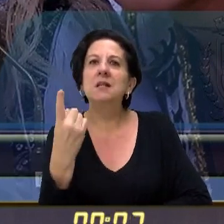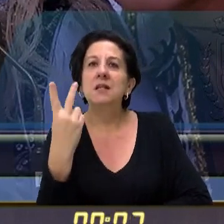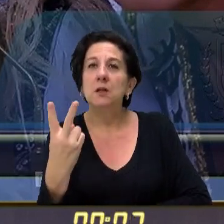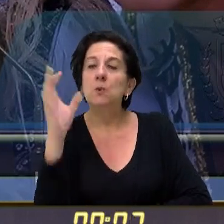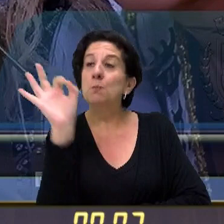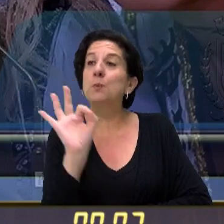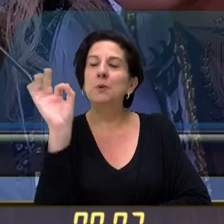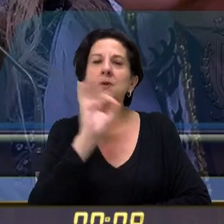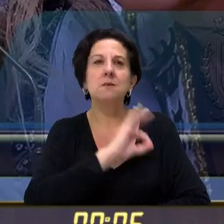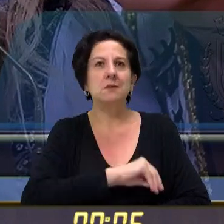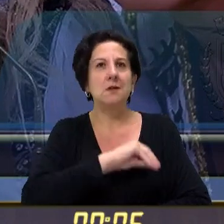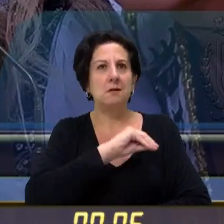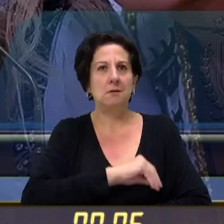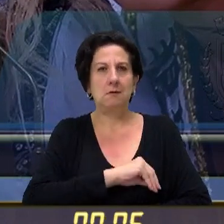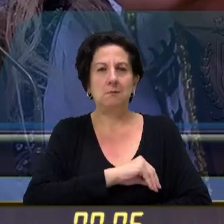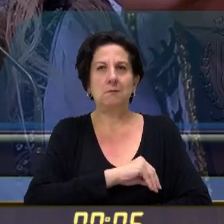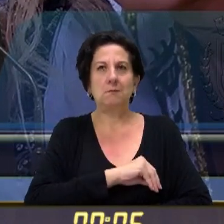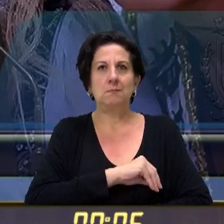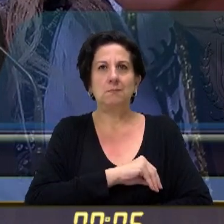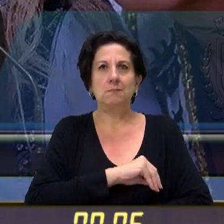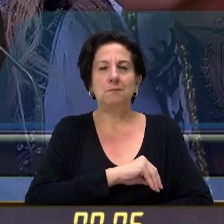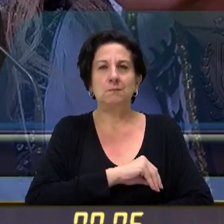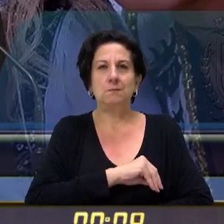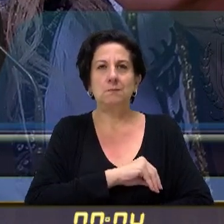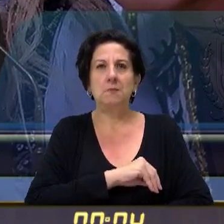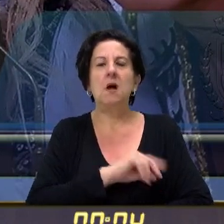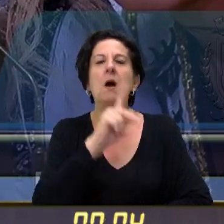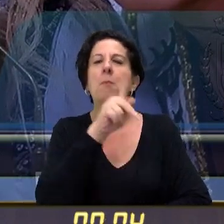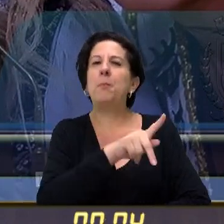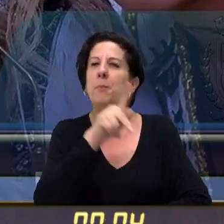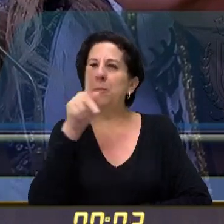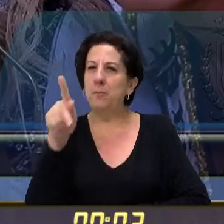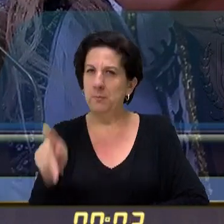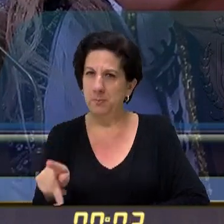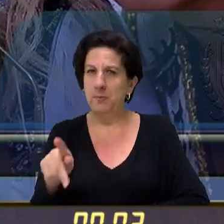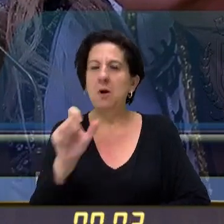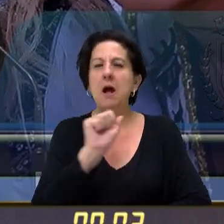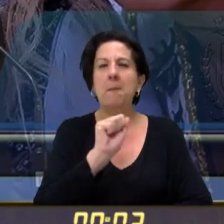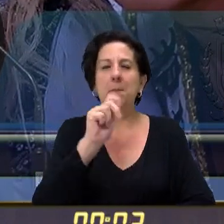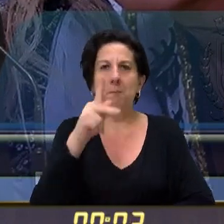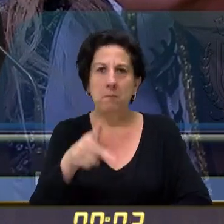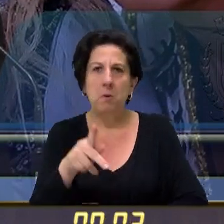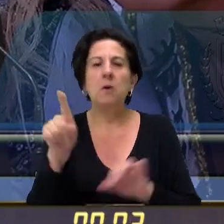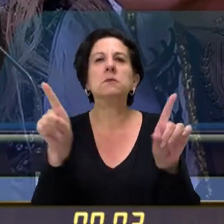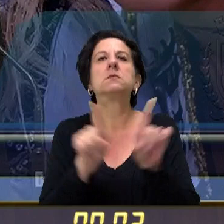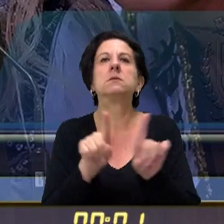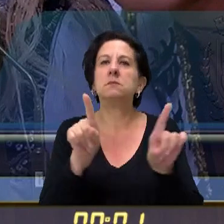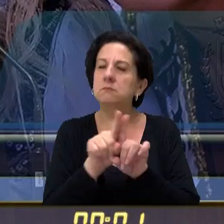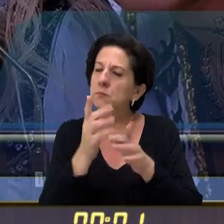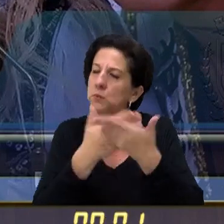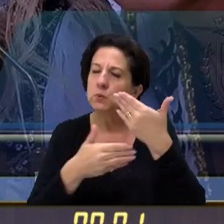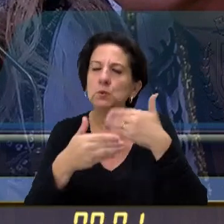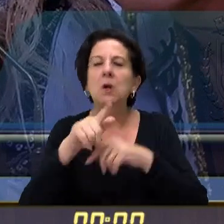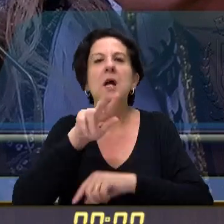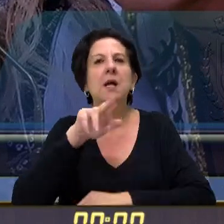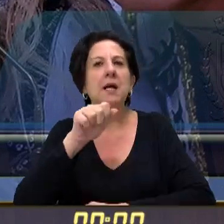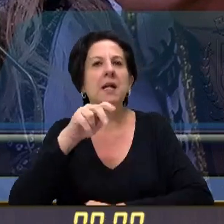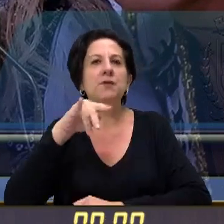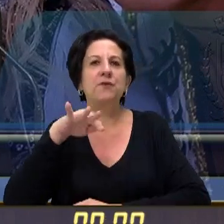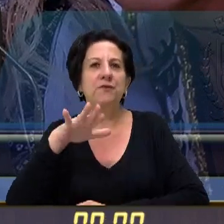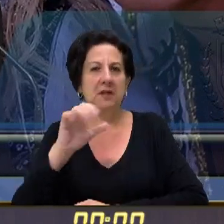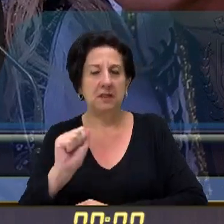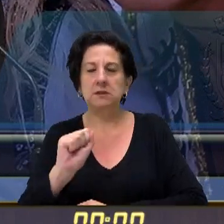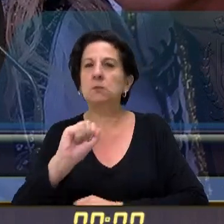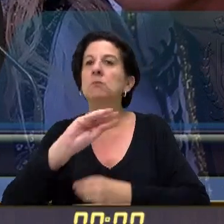16,32% do salário para a Previdência. Professores e professoras aposentados também terão todas as gratificações